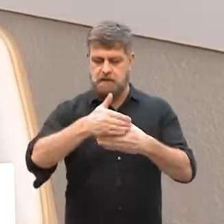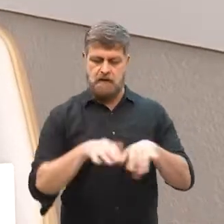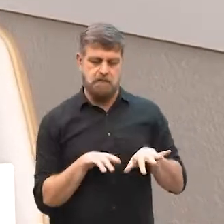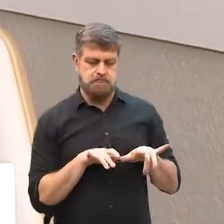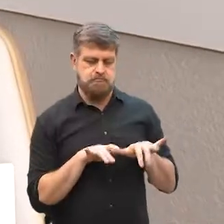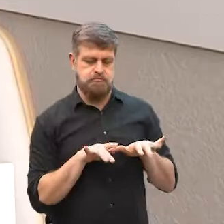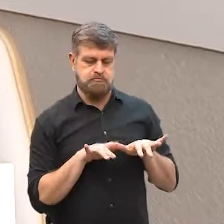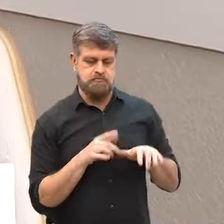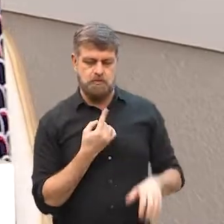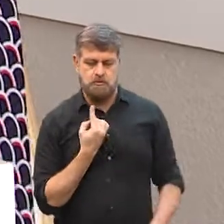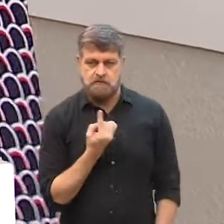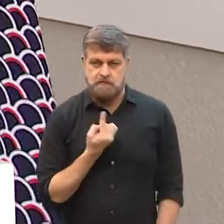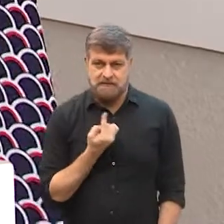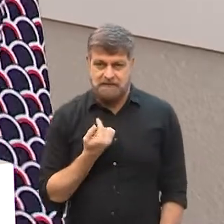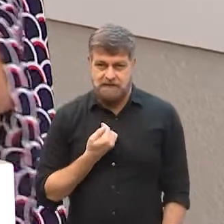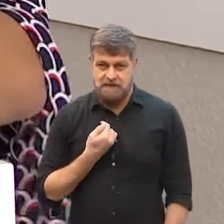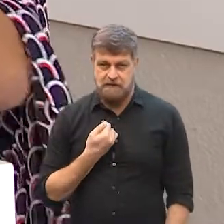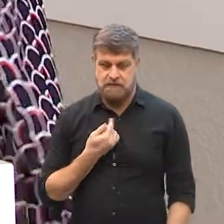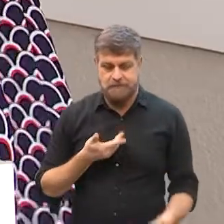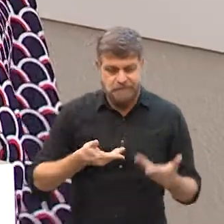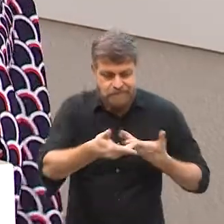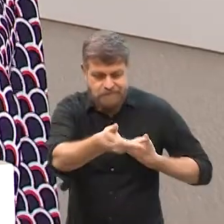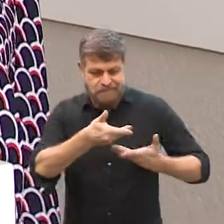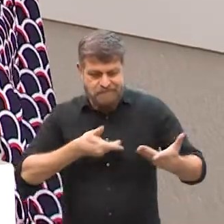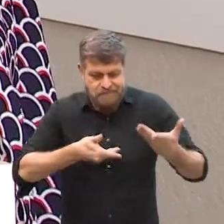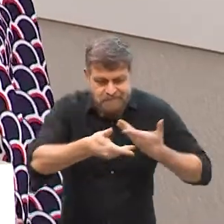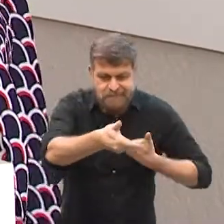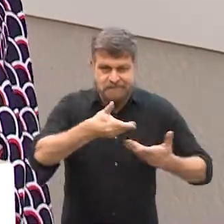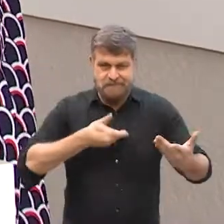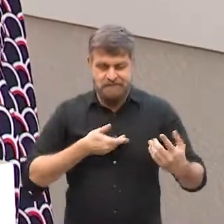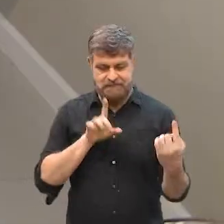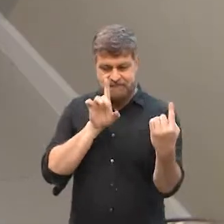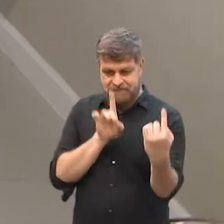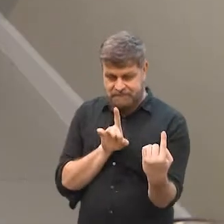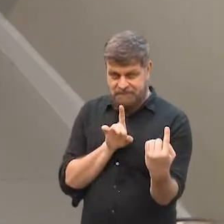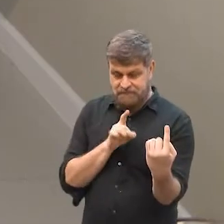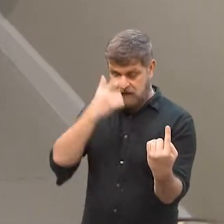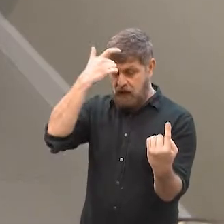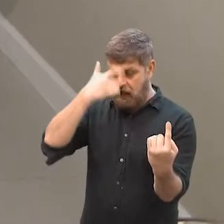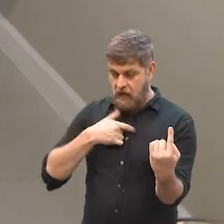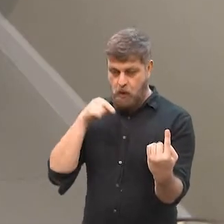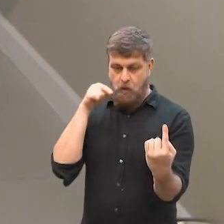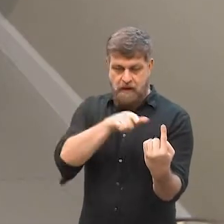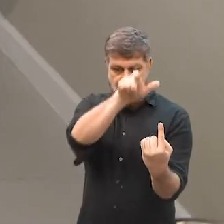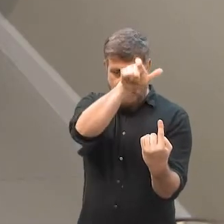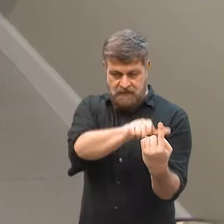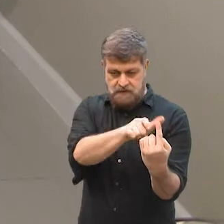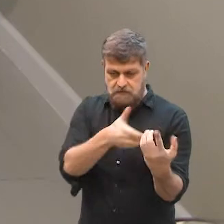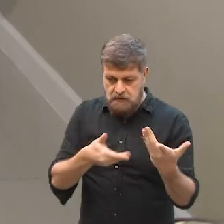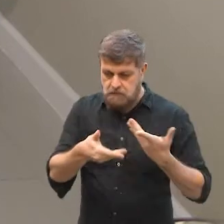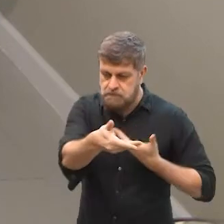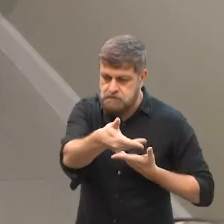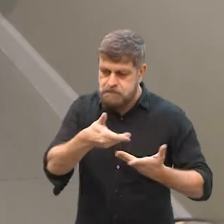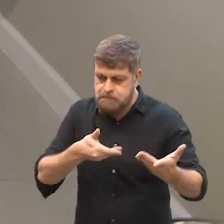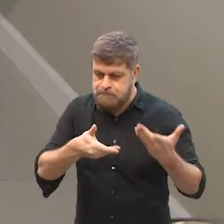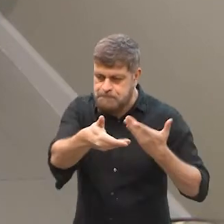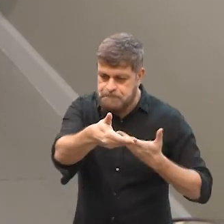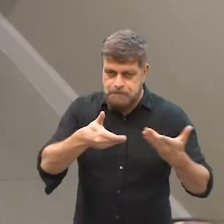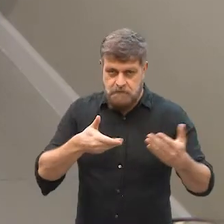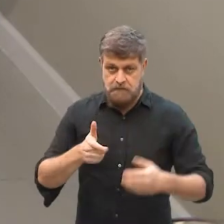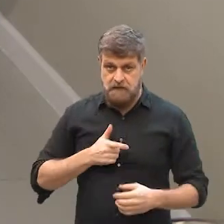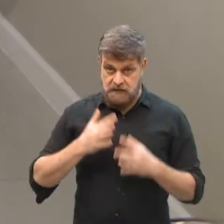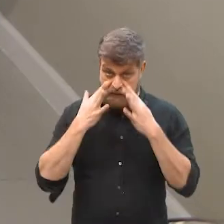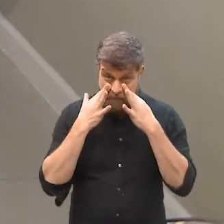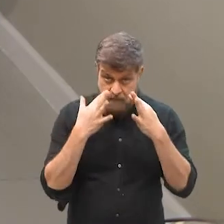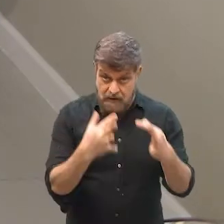fazer sozinho. Você depende do outro, do seu interlocutor, né? Então, eu acho que esse é um lado que você tem que estar bem